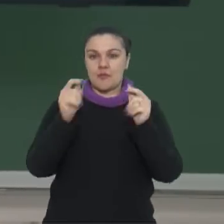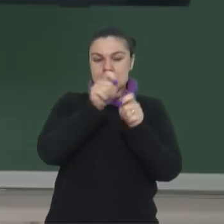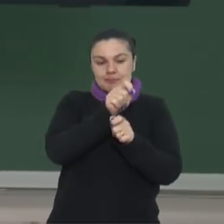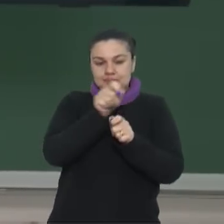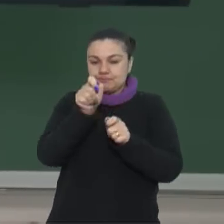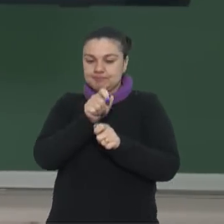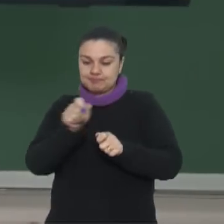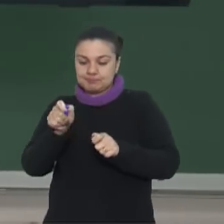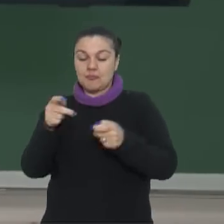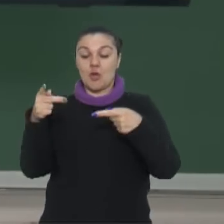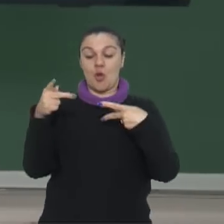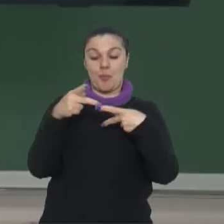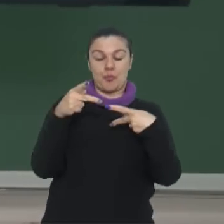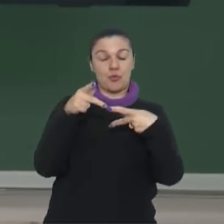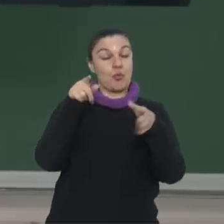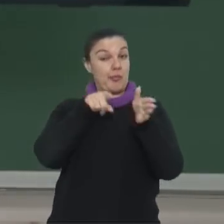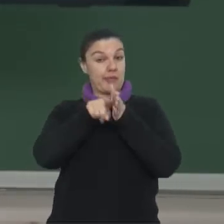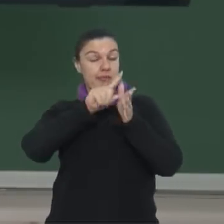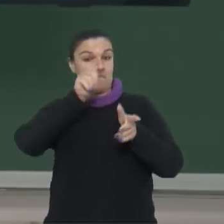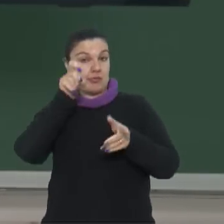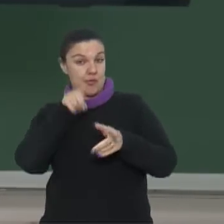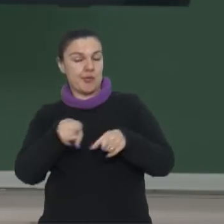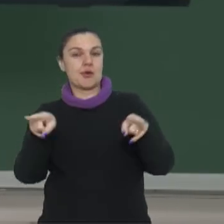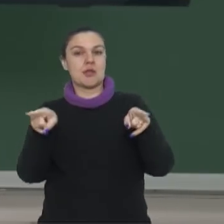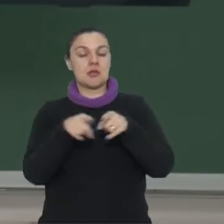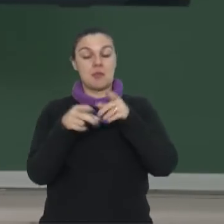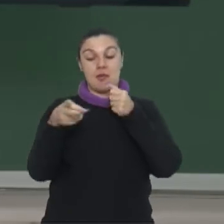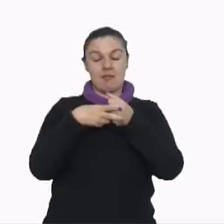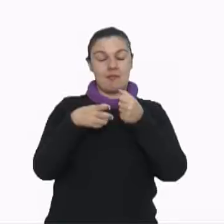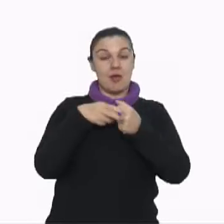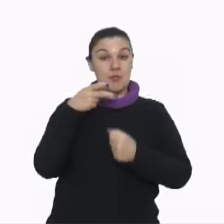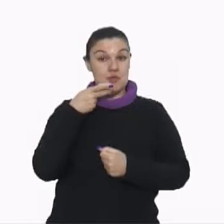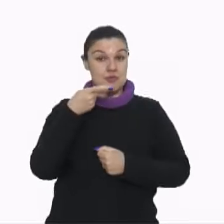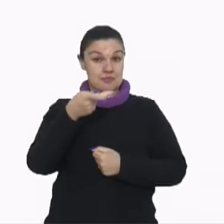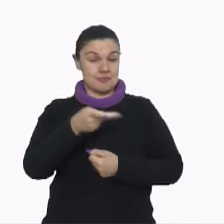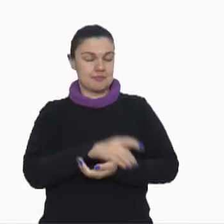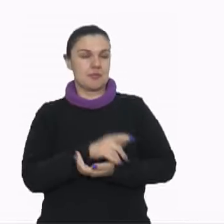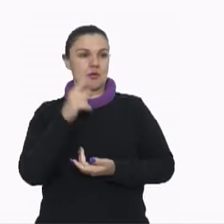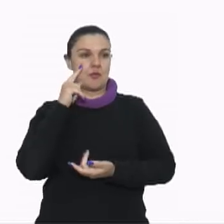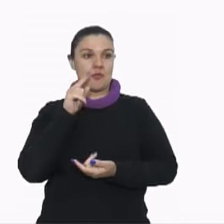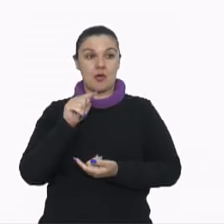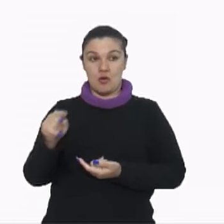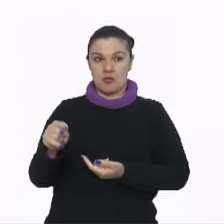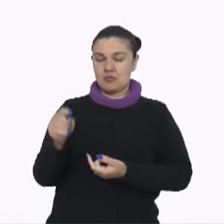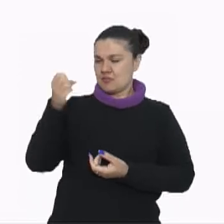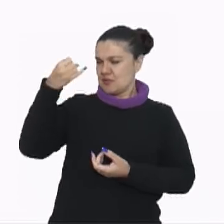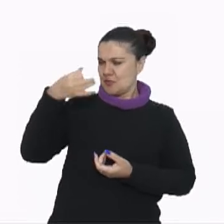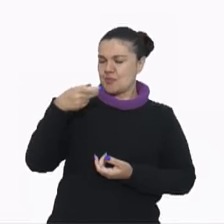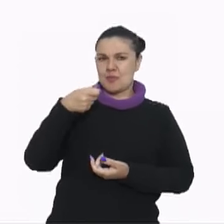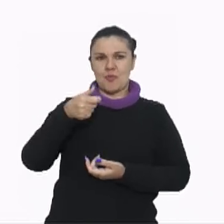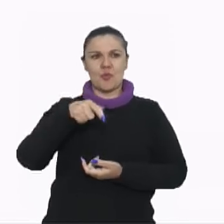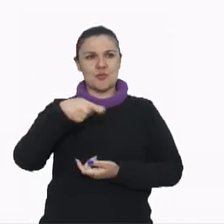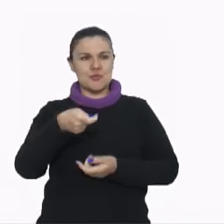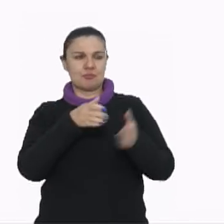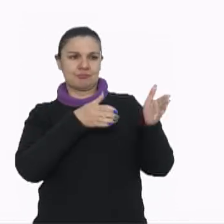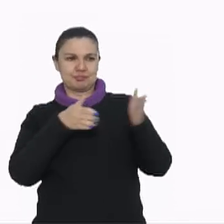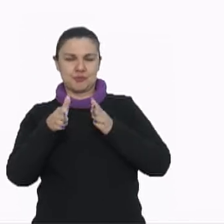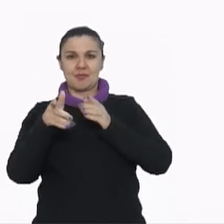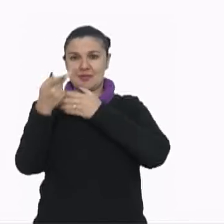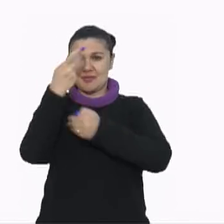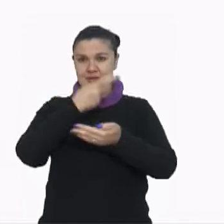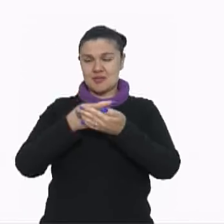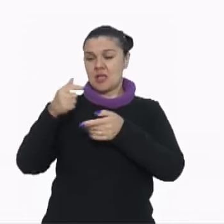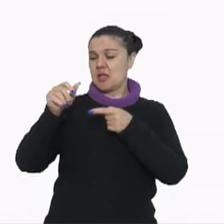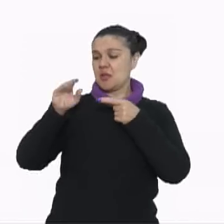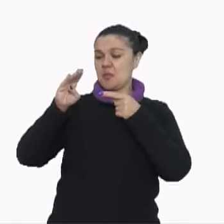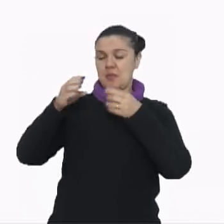destaque pronomes interrogativos e verbos do dizer, tá? Então, na letra A, conte um pouco de sua carreira como ilustrador. E na letra B, no que diz